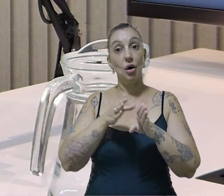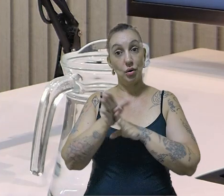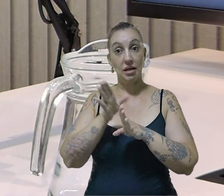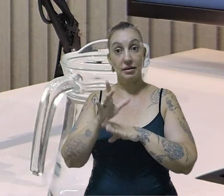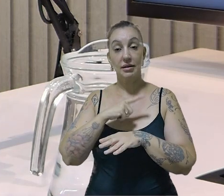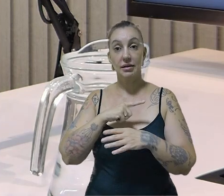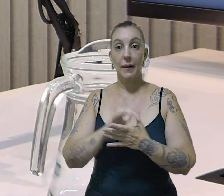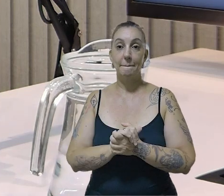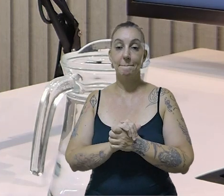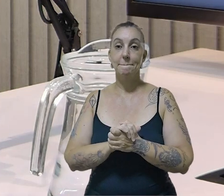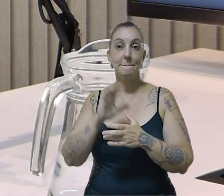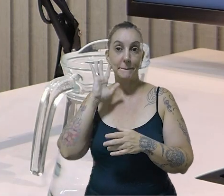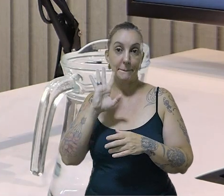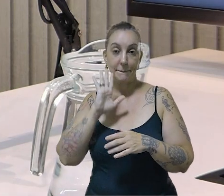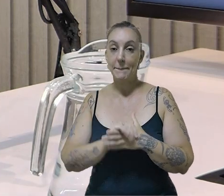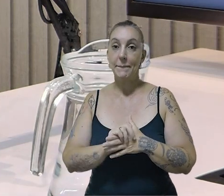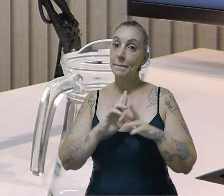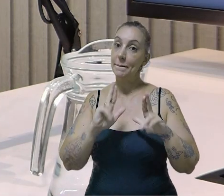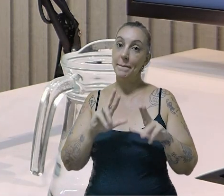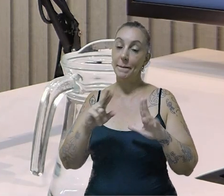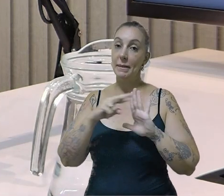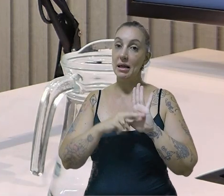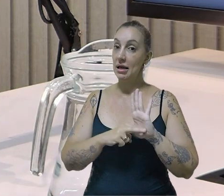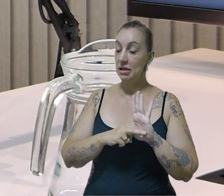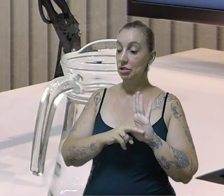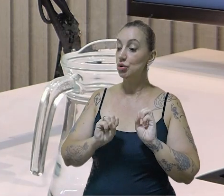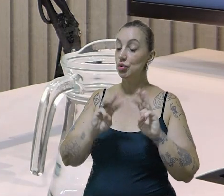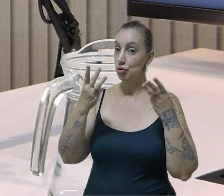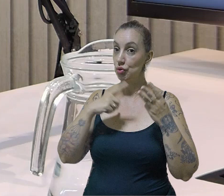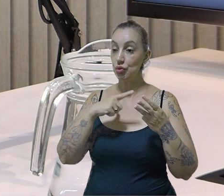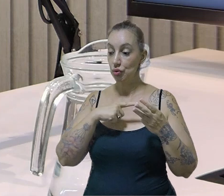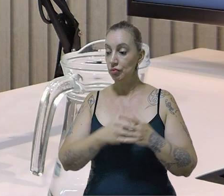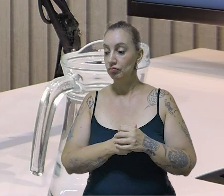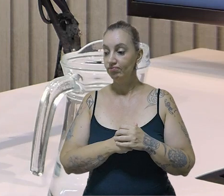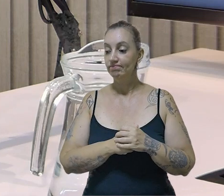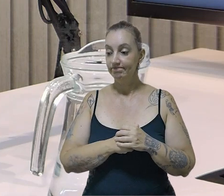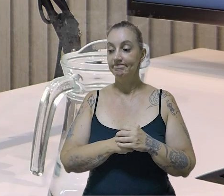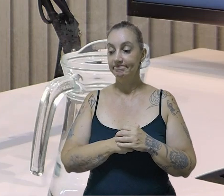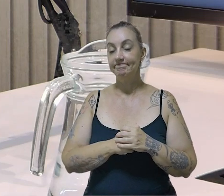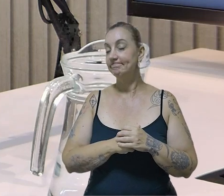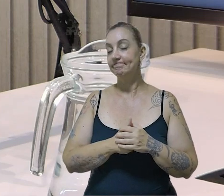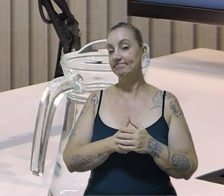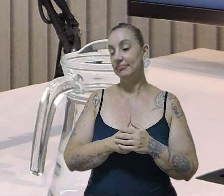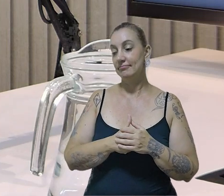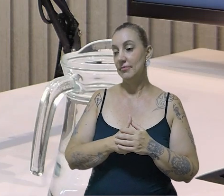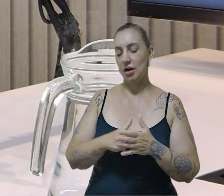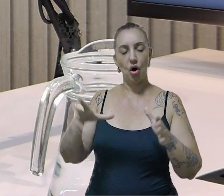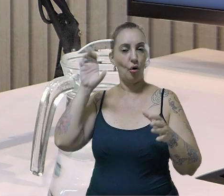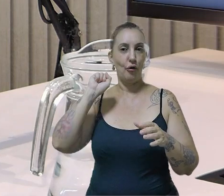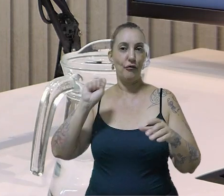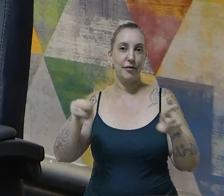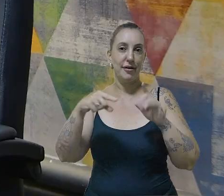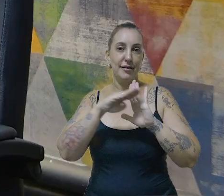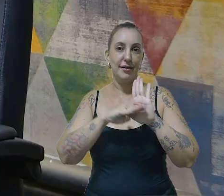né É então é bem legal mas não é não é uma regra assim tem muito show que Uhum você nem escuta o set licho assim às